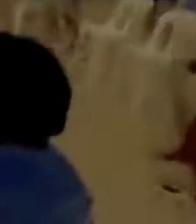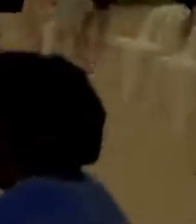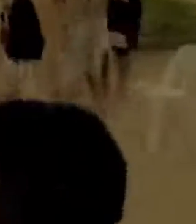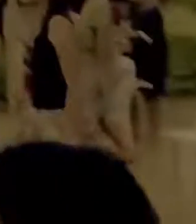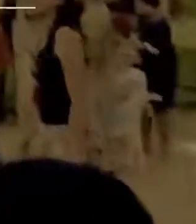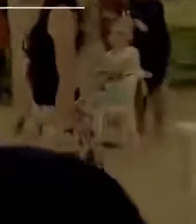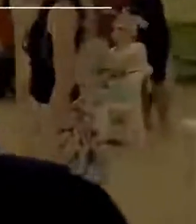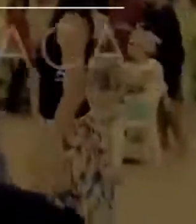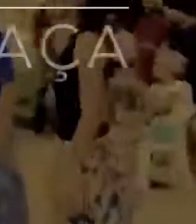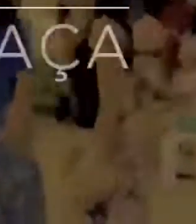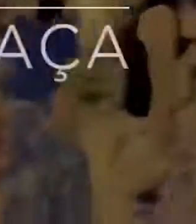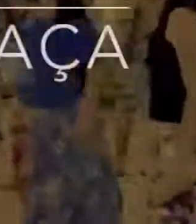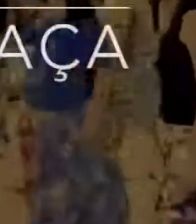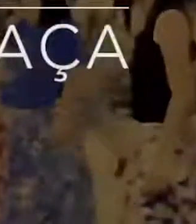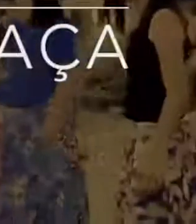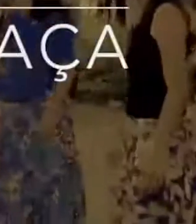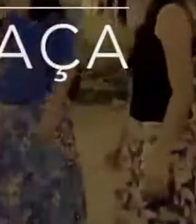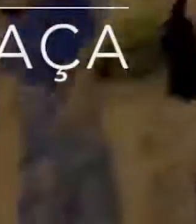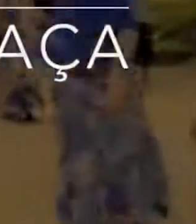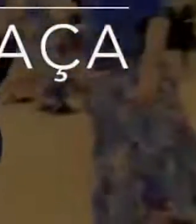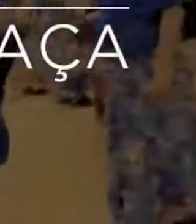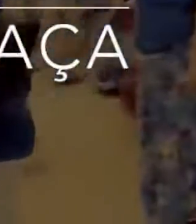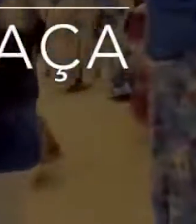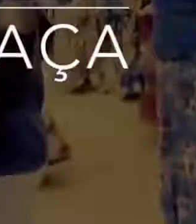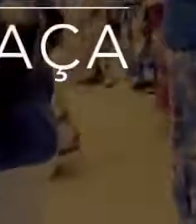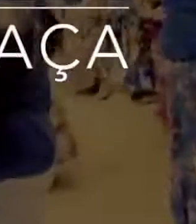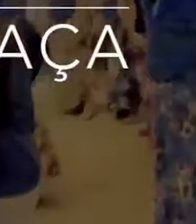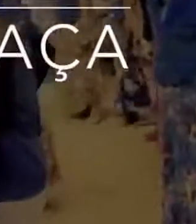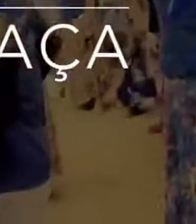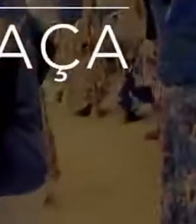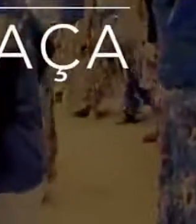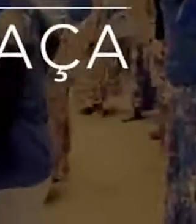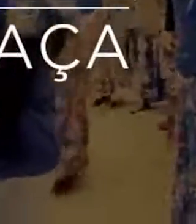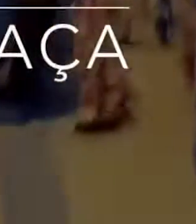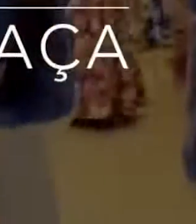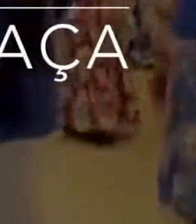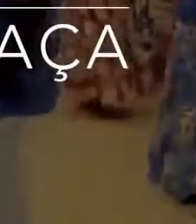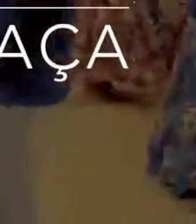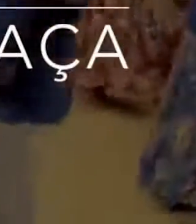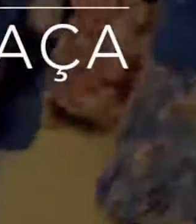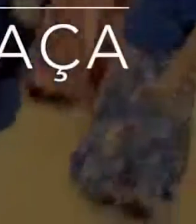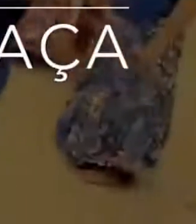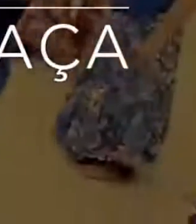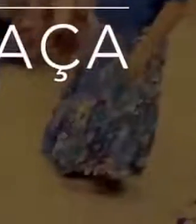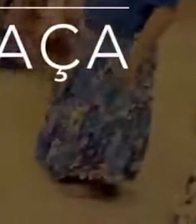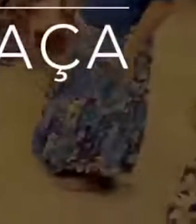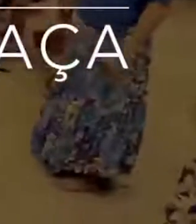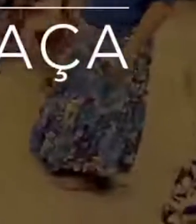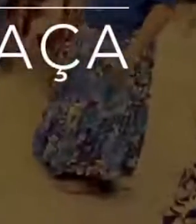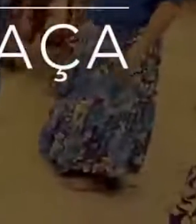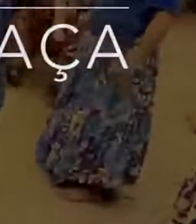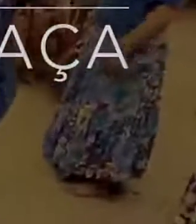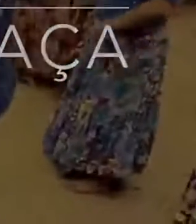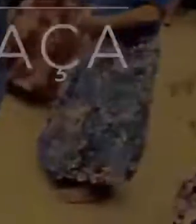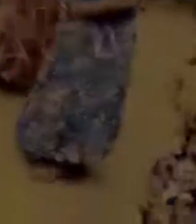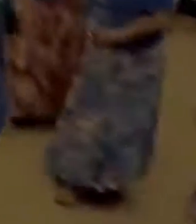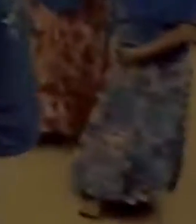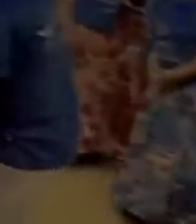Foi no jardim que o perigoso se ferrou contra a vida da aliança no bico do